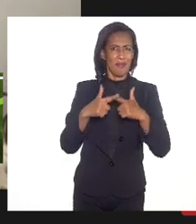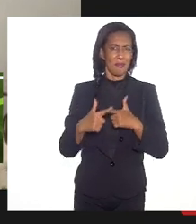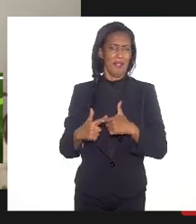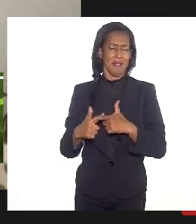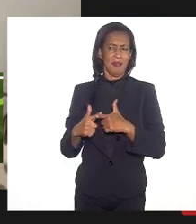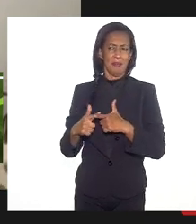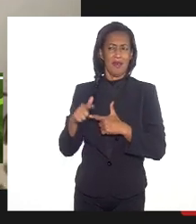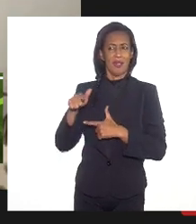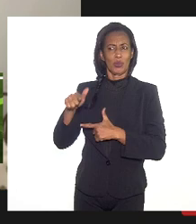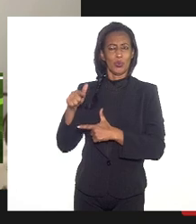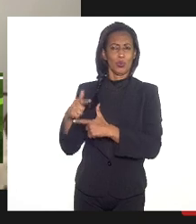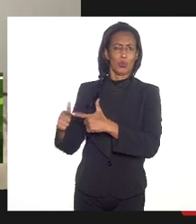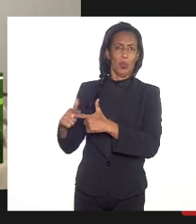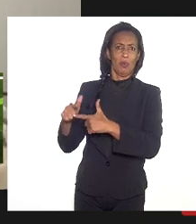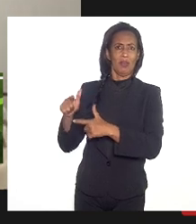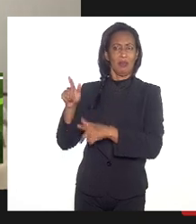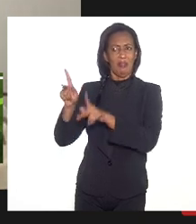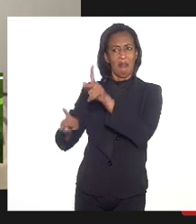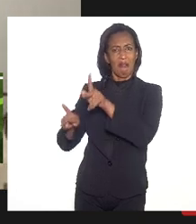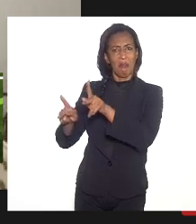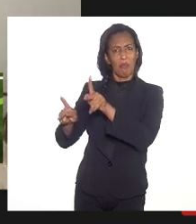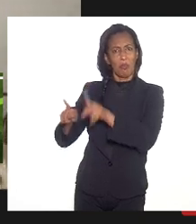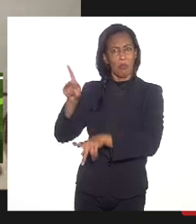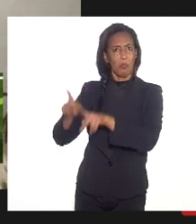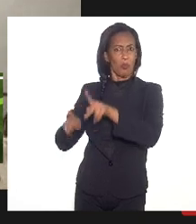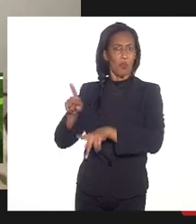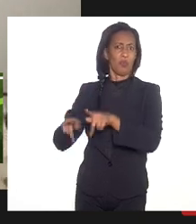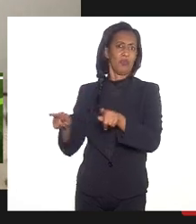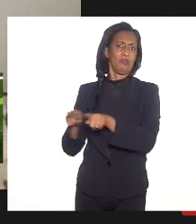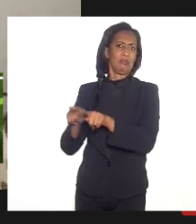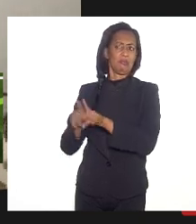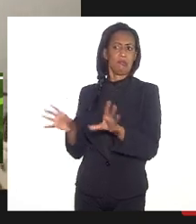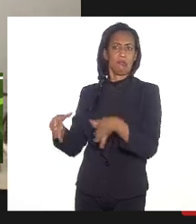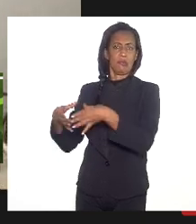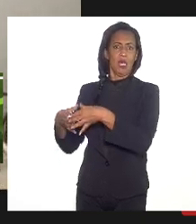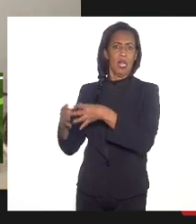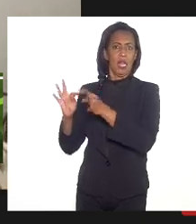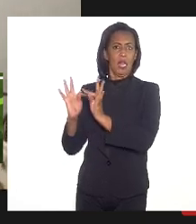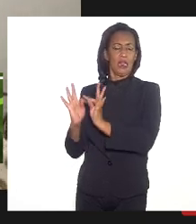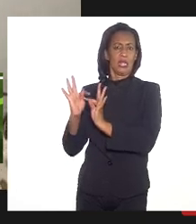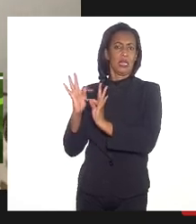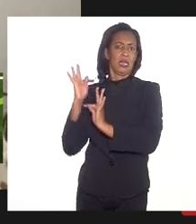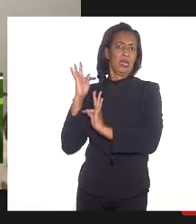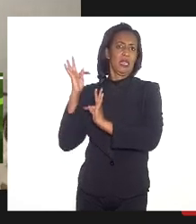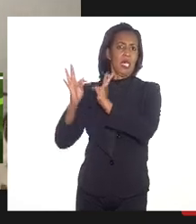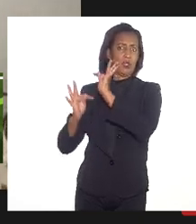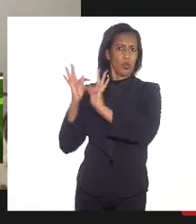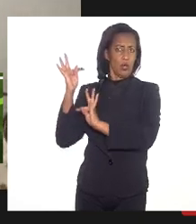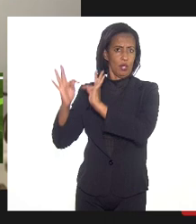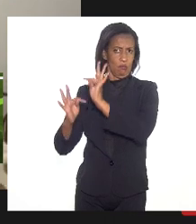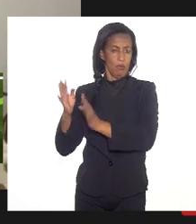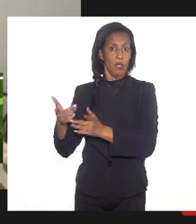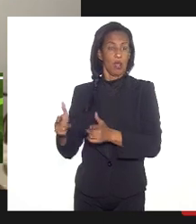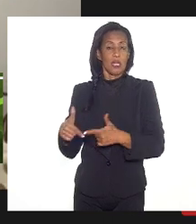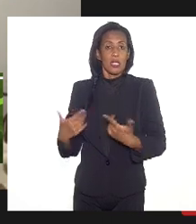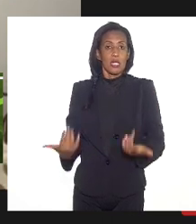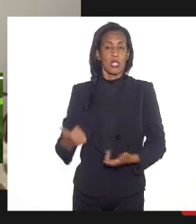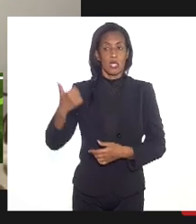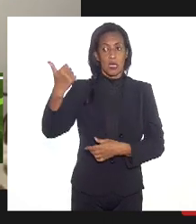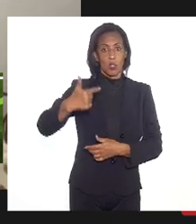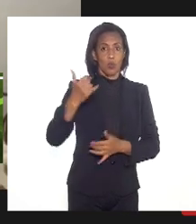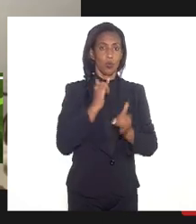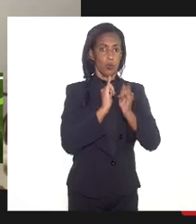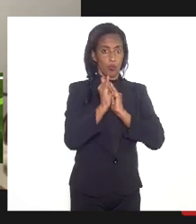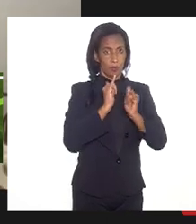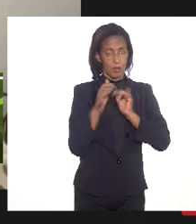fragilidade dos quilombolas e também das comunidades tradicionais. Segundo dados da Coordenação Nacional